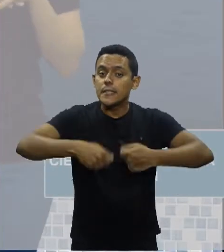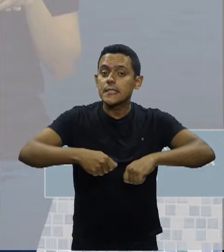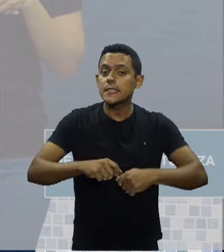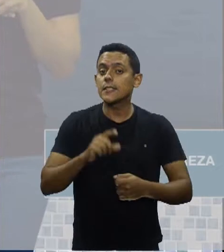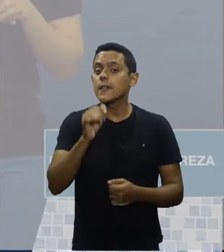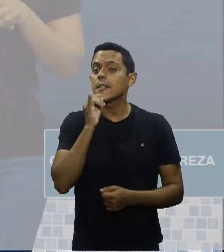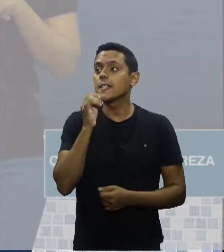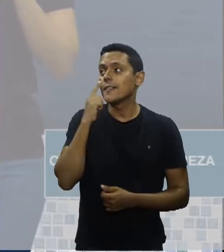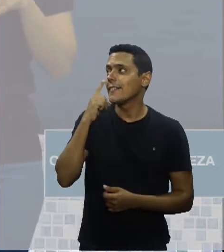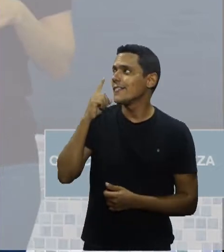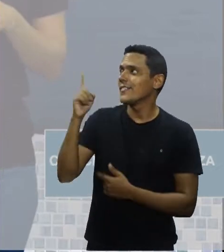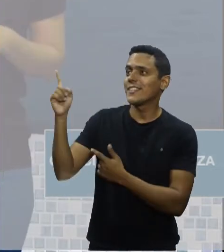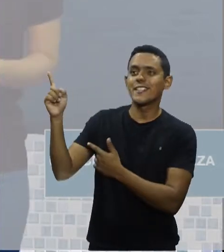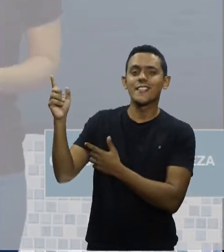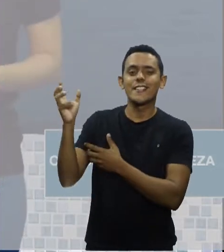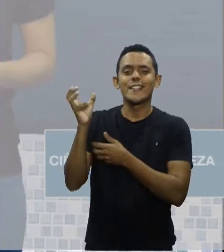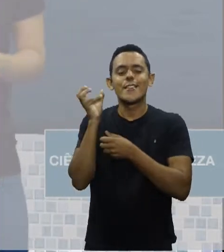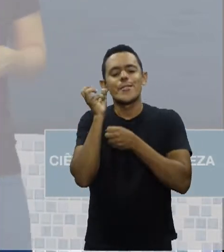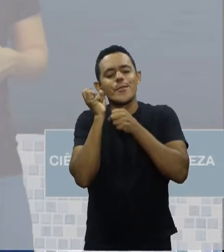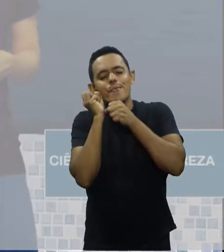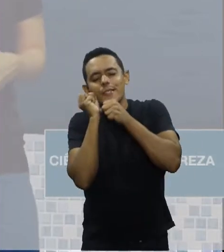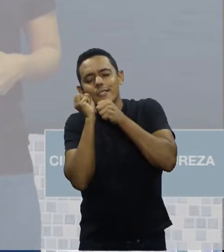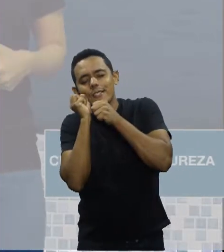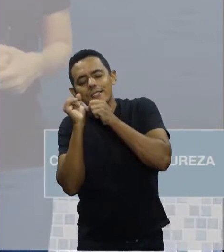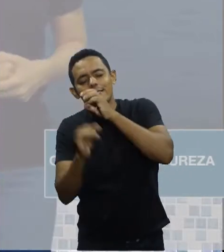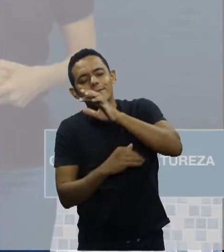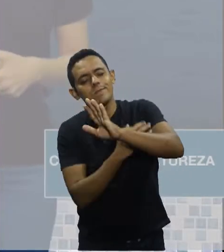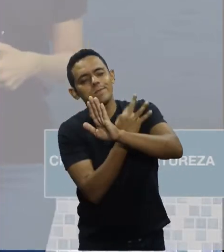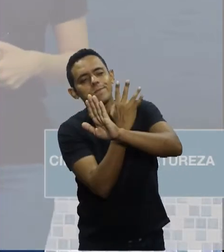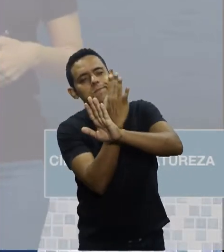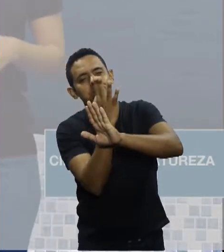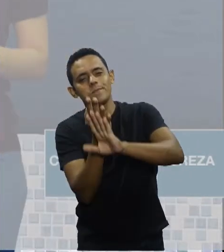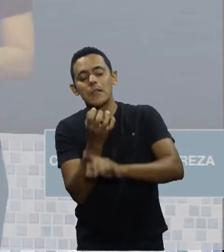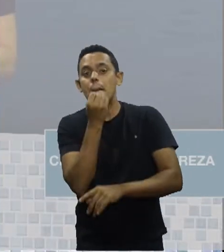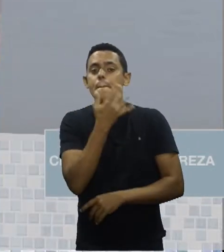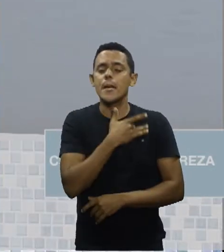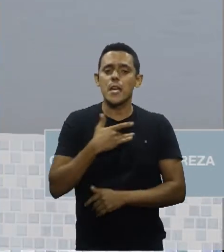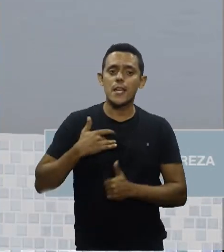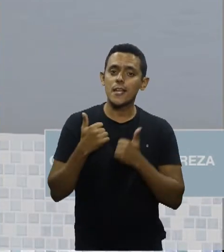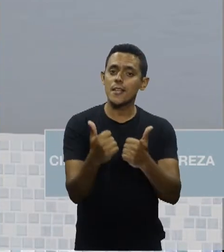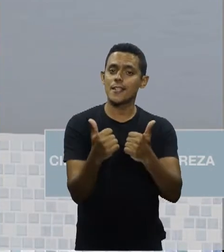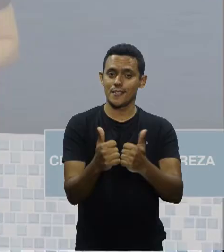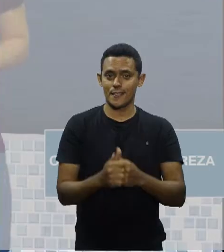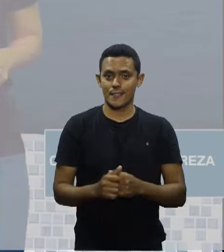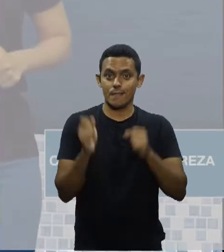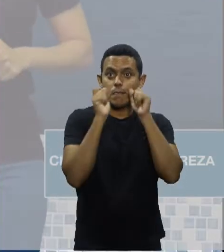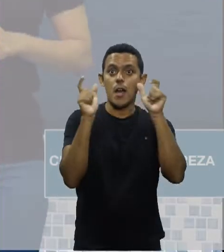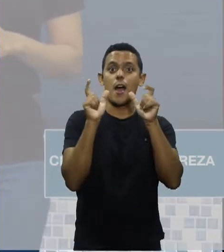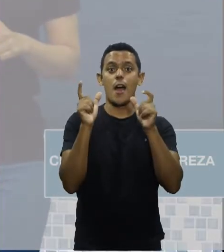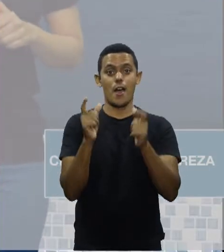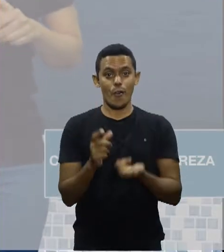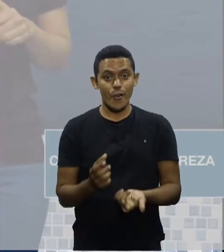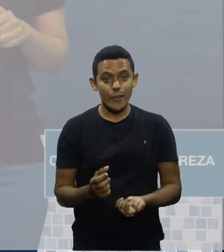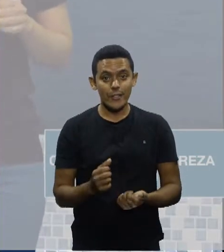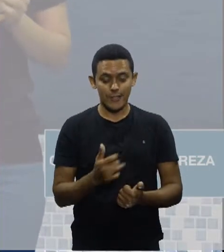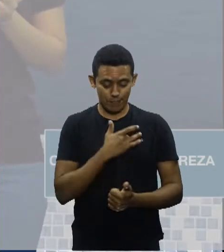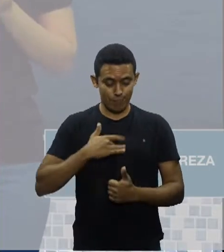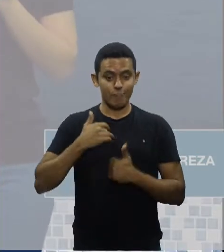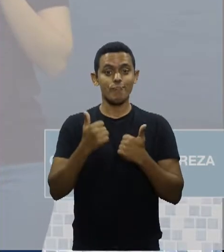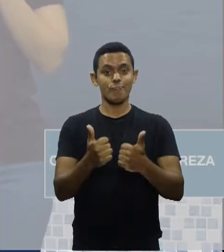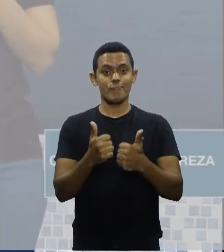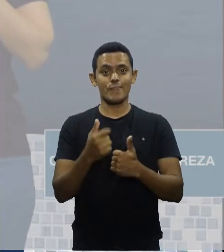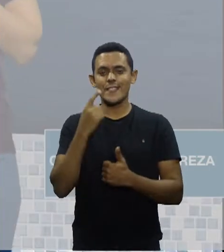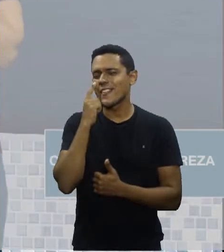não dá até vontade de dormir, né? Acorda! Não é para dormir, não! Vamos acordar ainda na sala. A gente vê aí uma pessoa